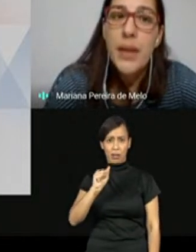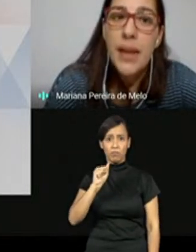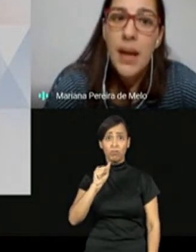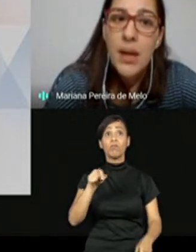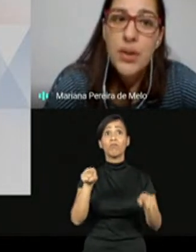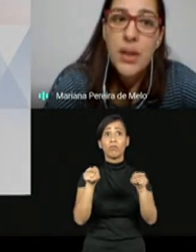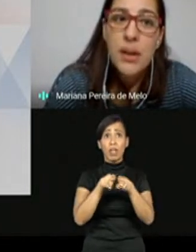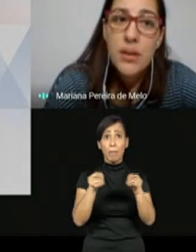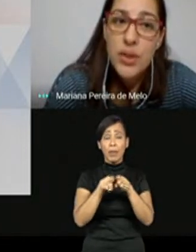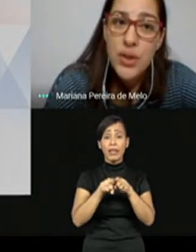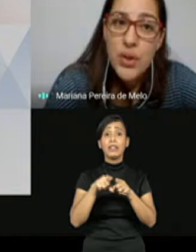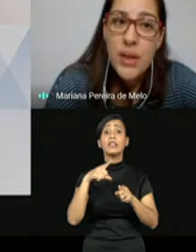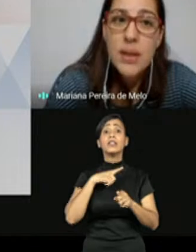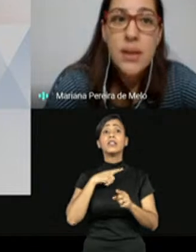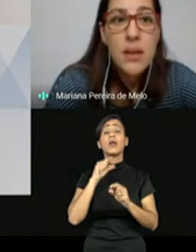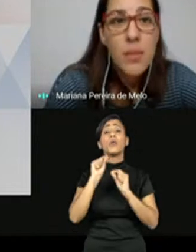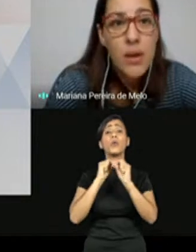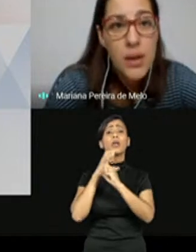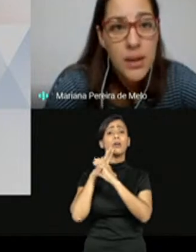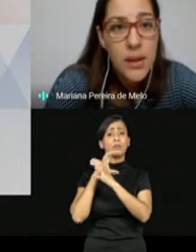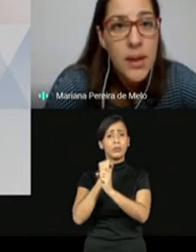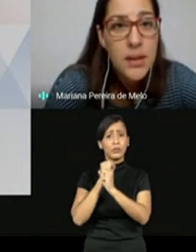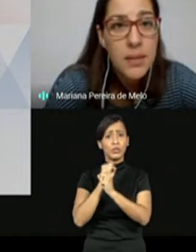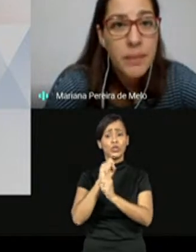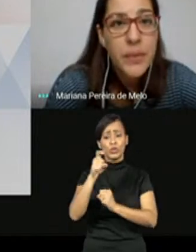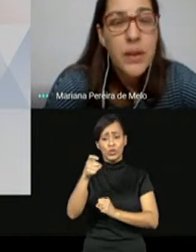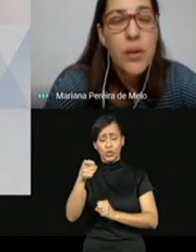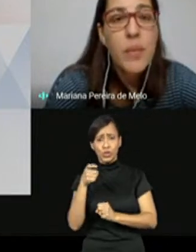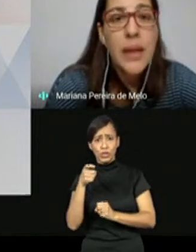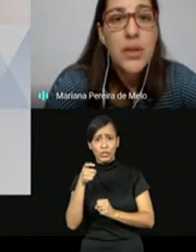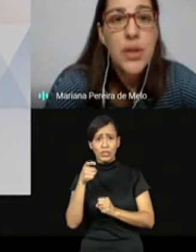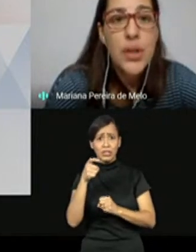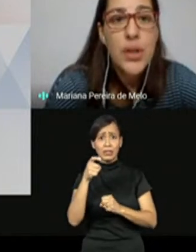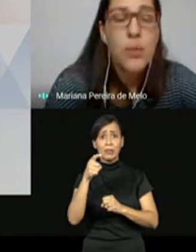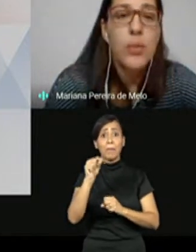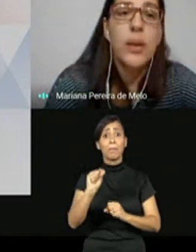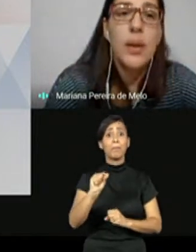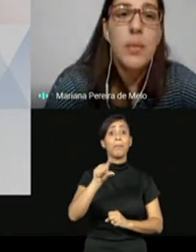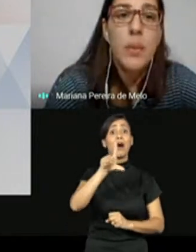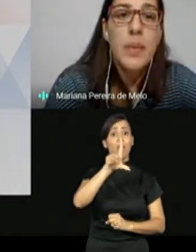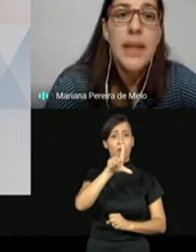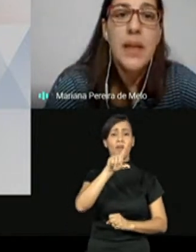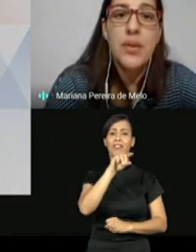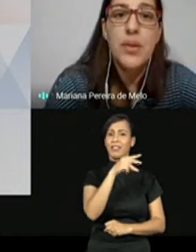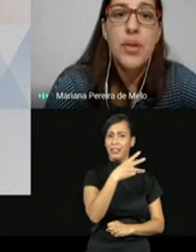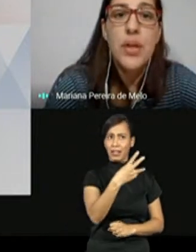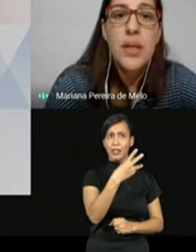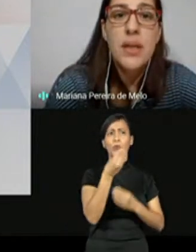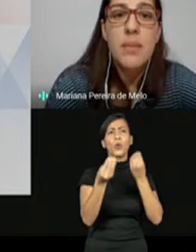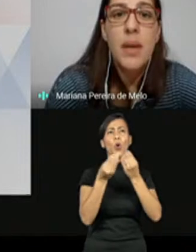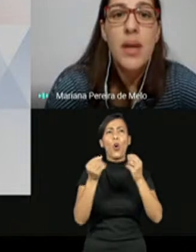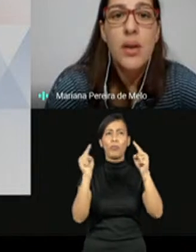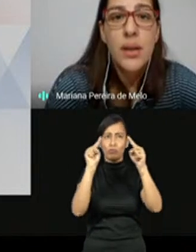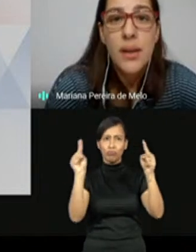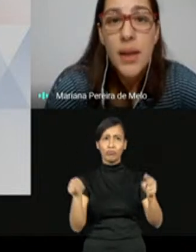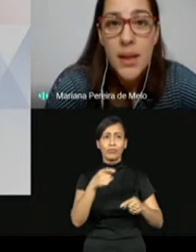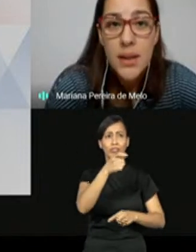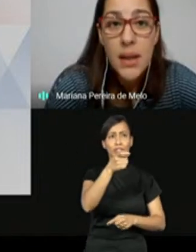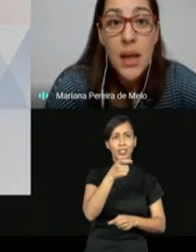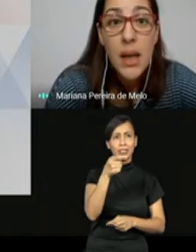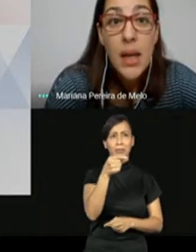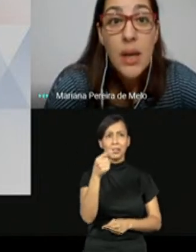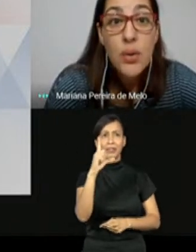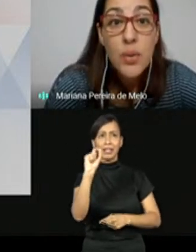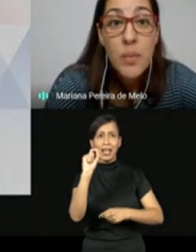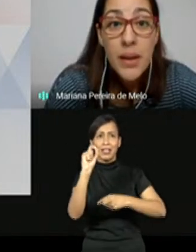a probabilidade de x ser maior que 13. Então, como é que a gente calcula? Olha, probabilidade de x maior que